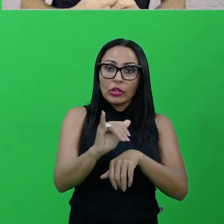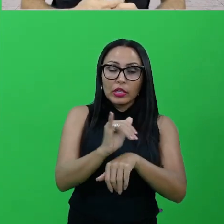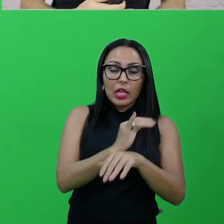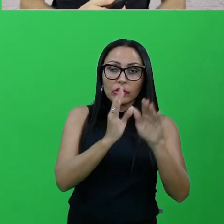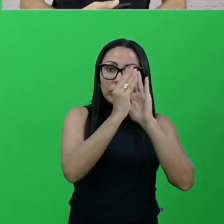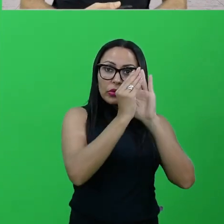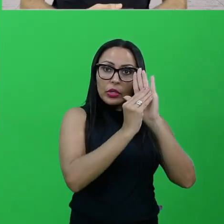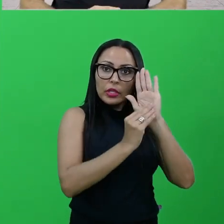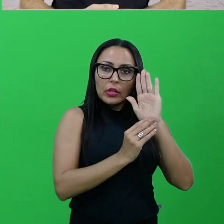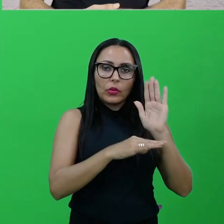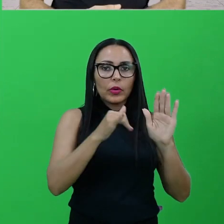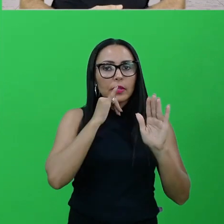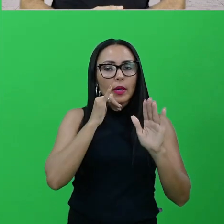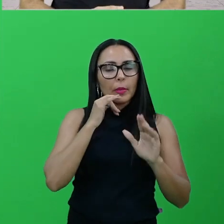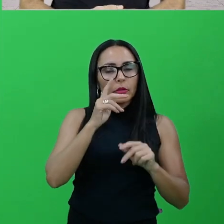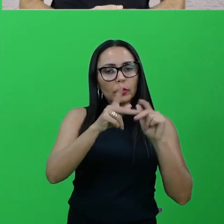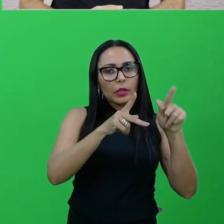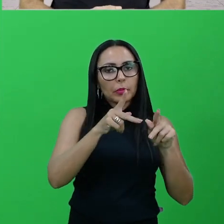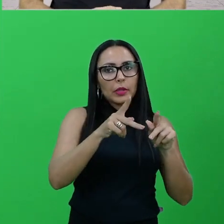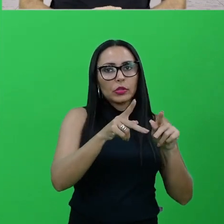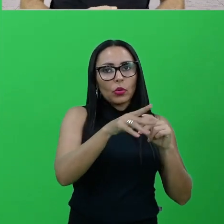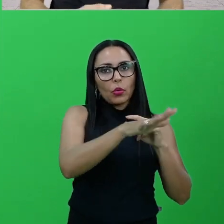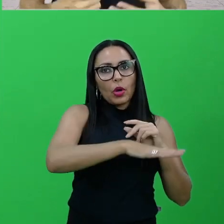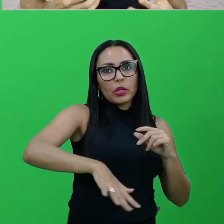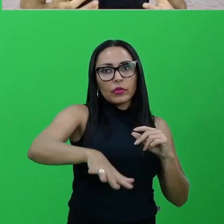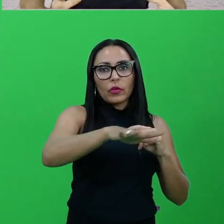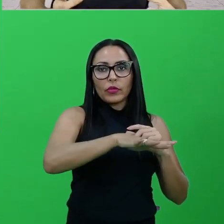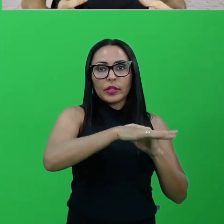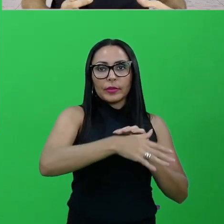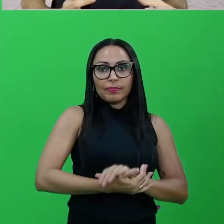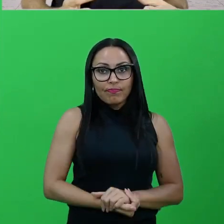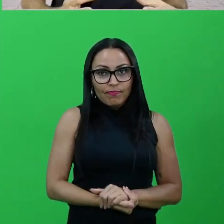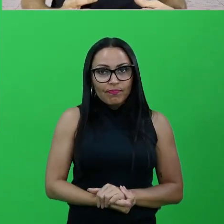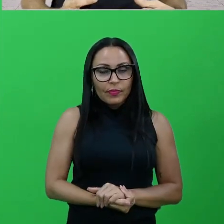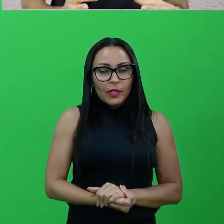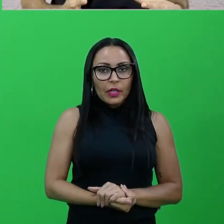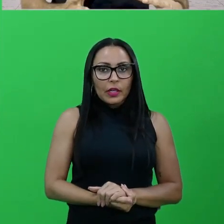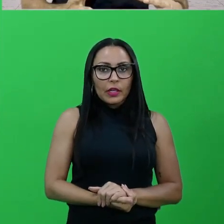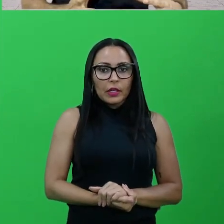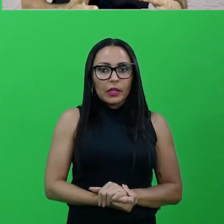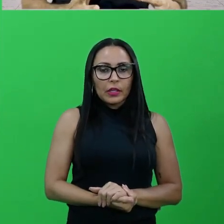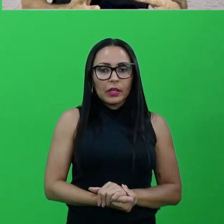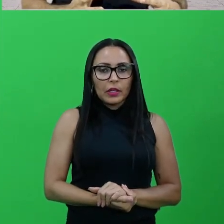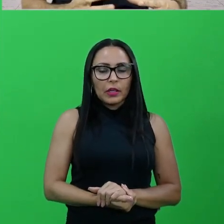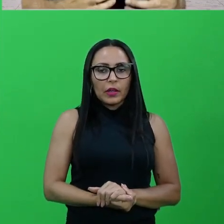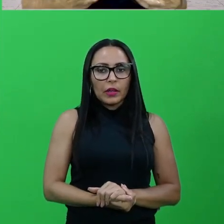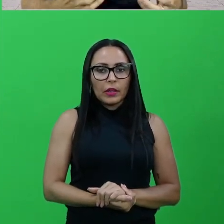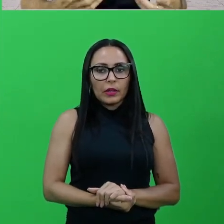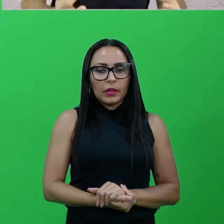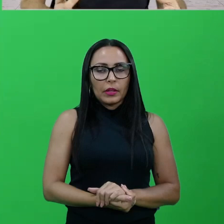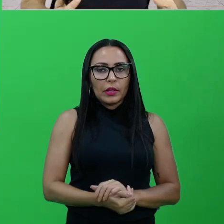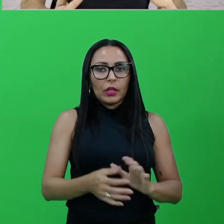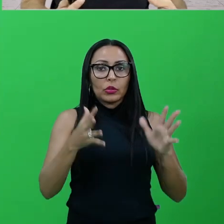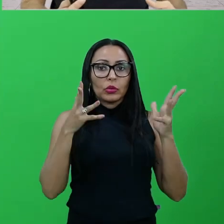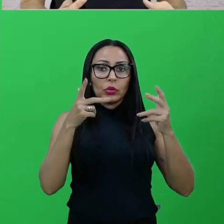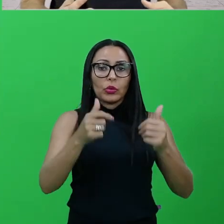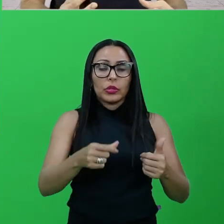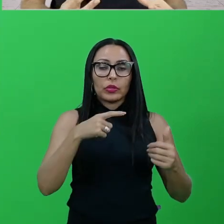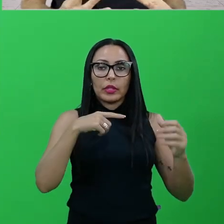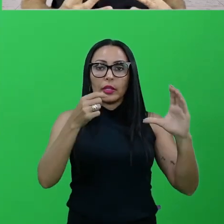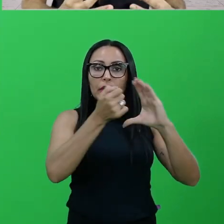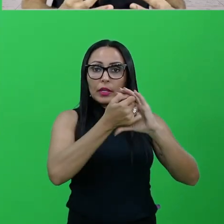conhecimento de cada pessoa envolvida no desenvolvimento da solução. Então, tudo isso, né, vai